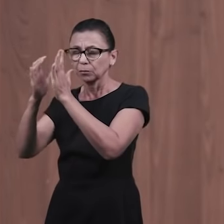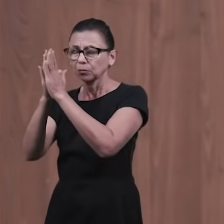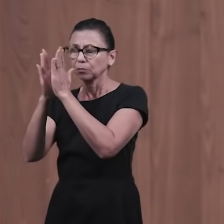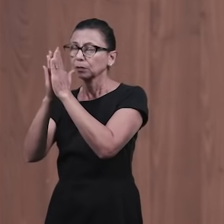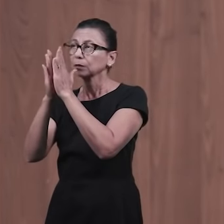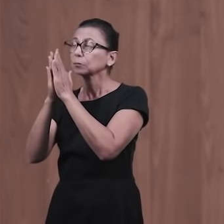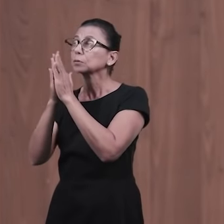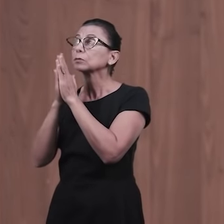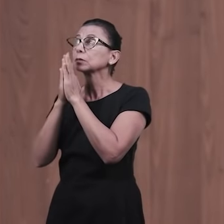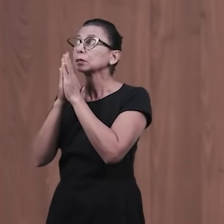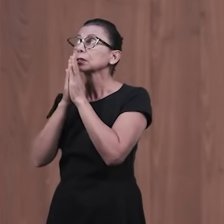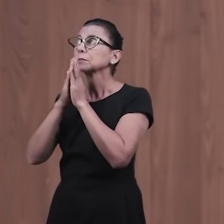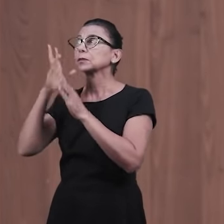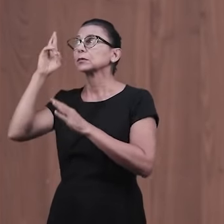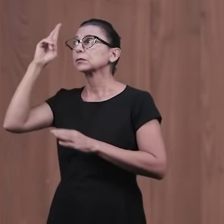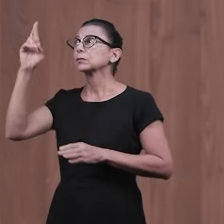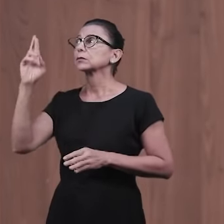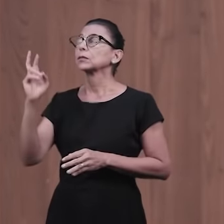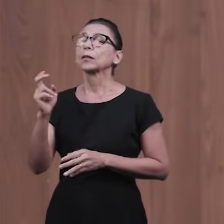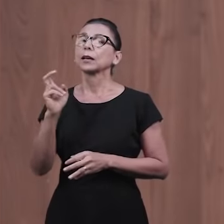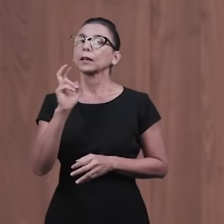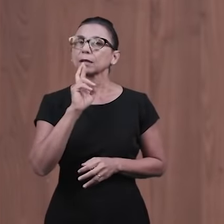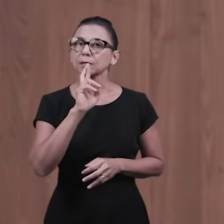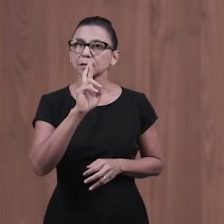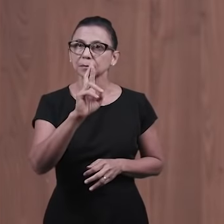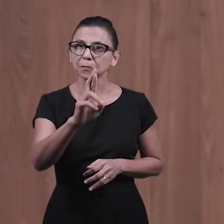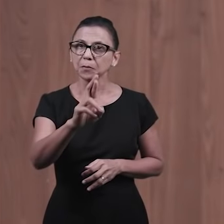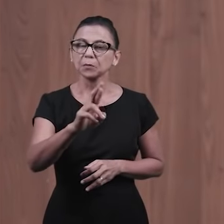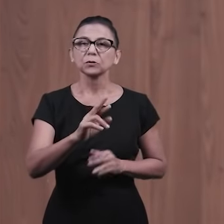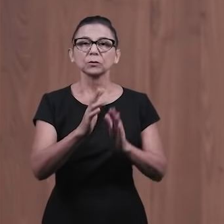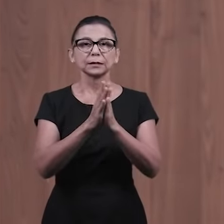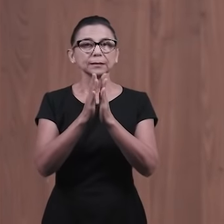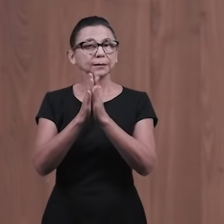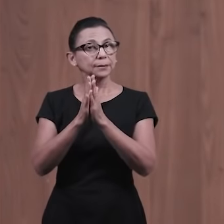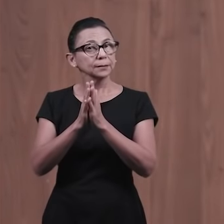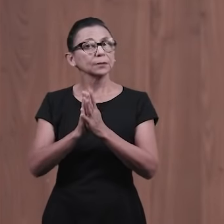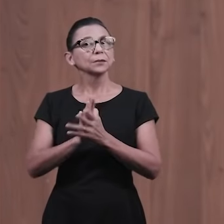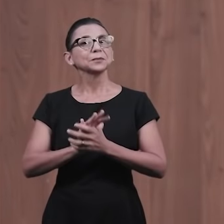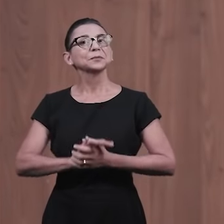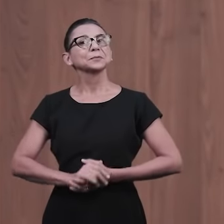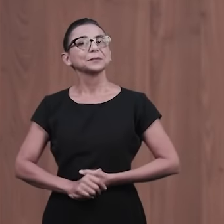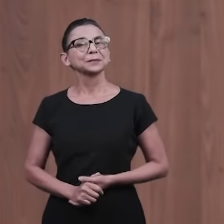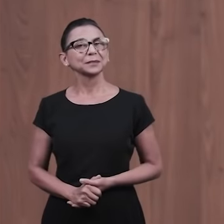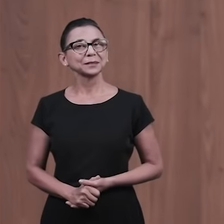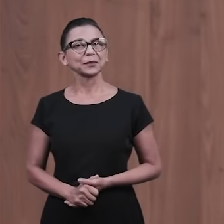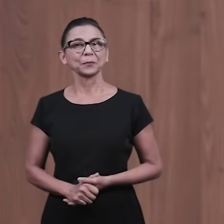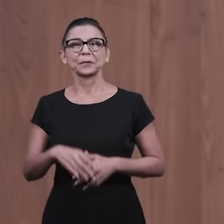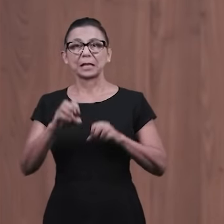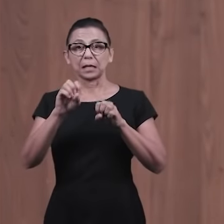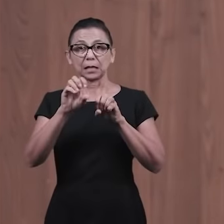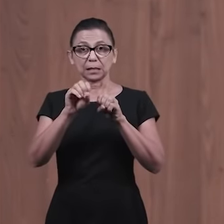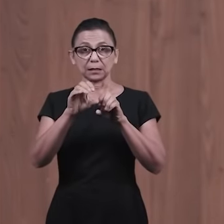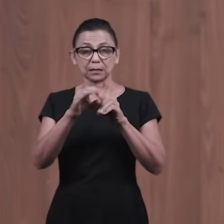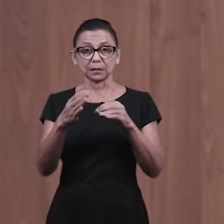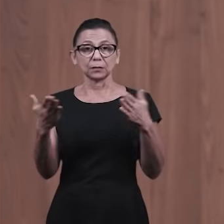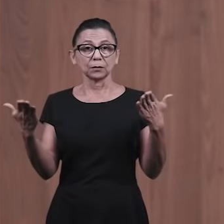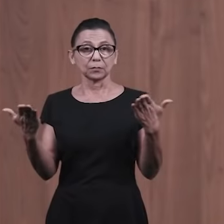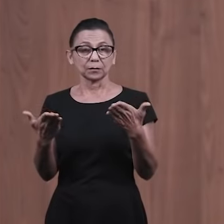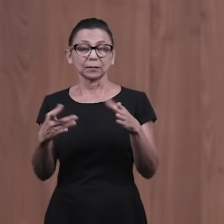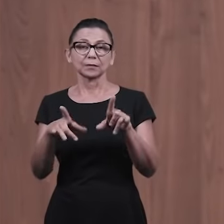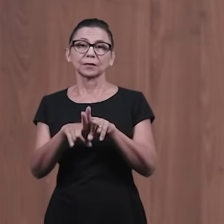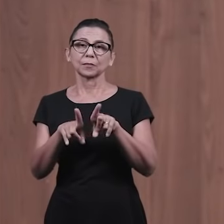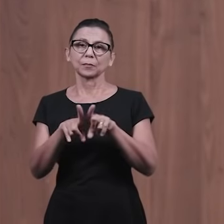altar, o Senhor nos responde. Então que essa palavra seja uma bênção para o nosso coração e que possamos